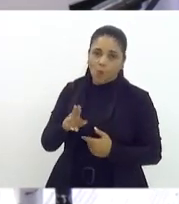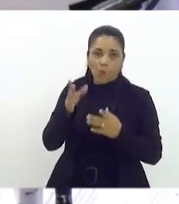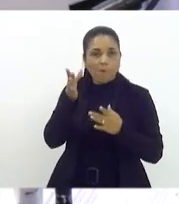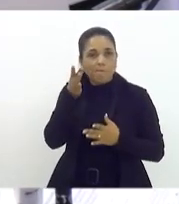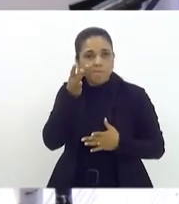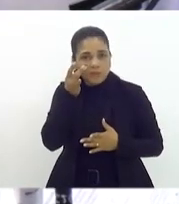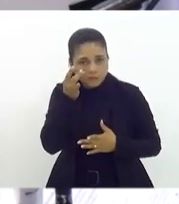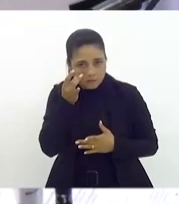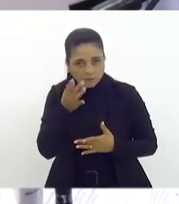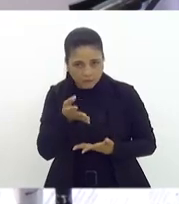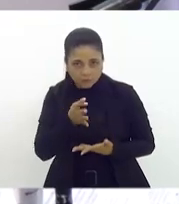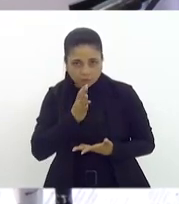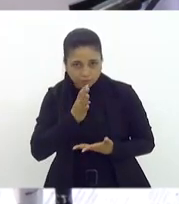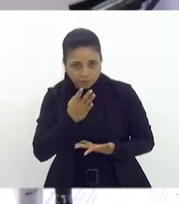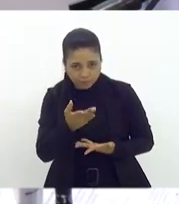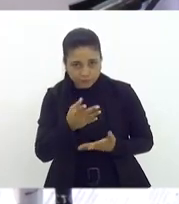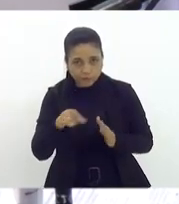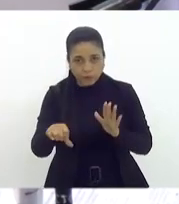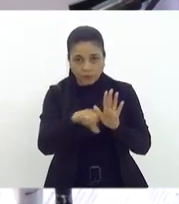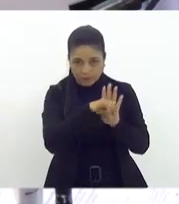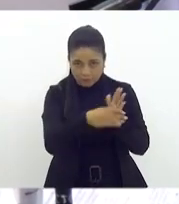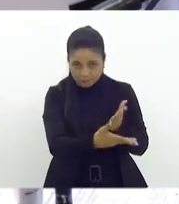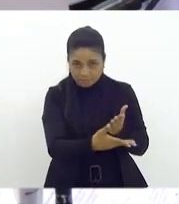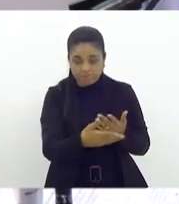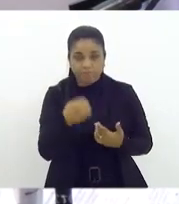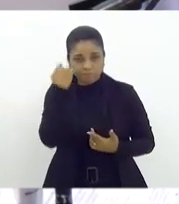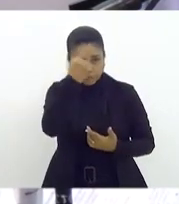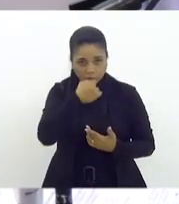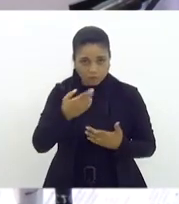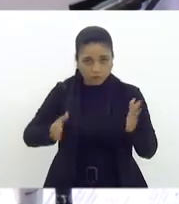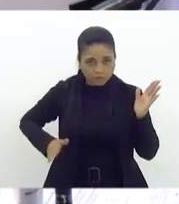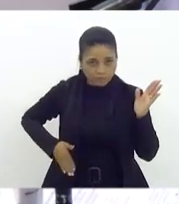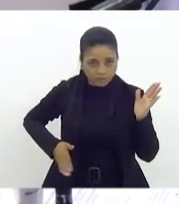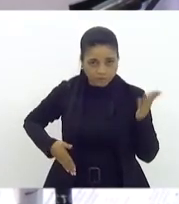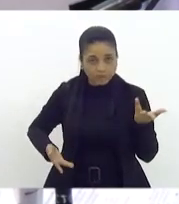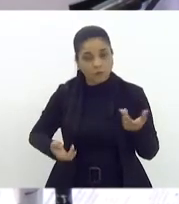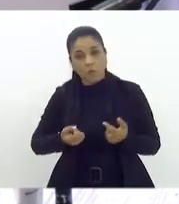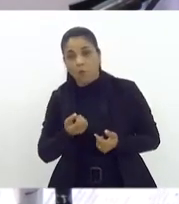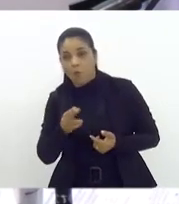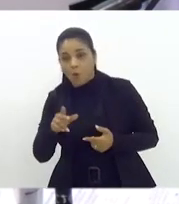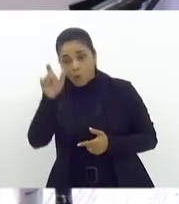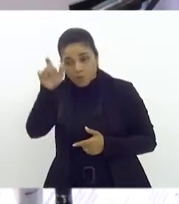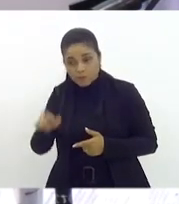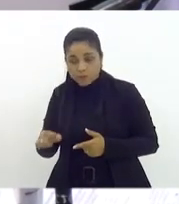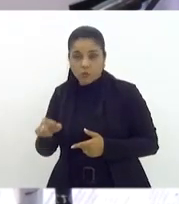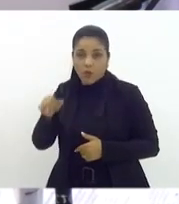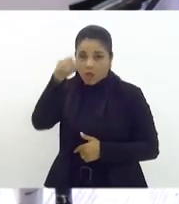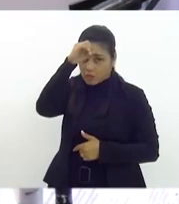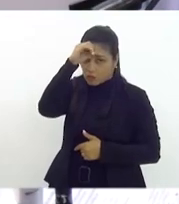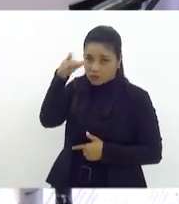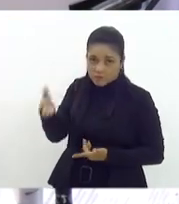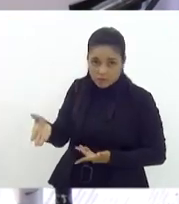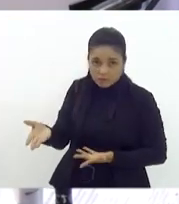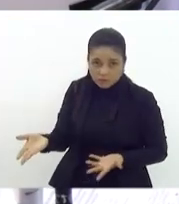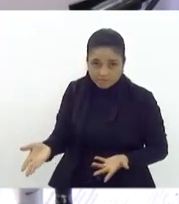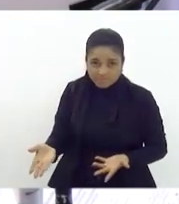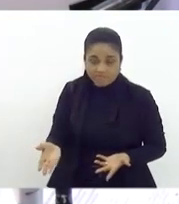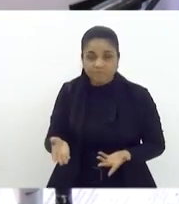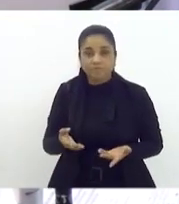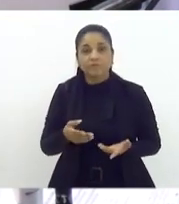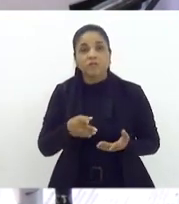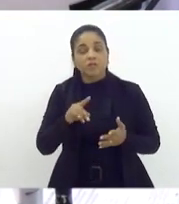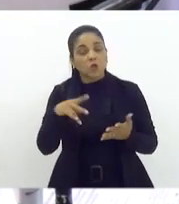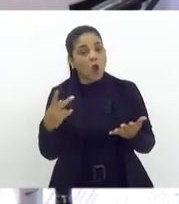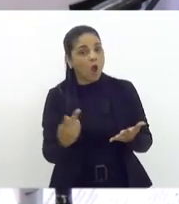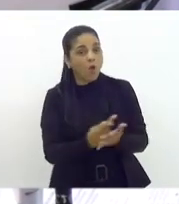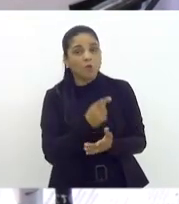e na explanação da senhora viu que isso ocorre ocorre mas não ocorre